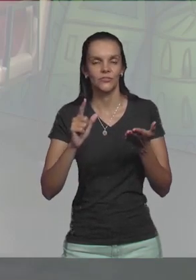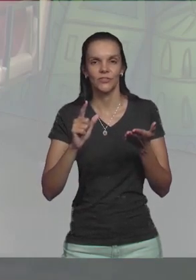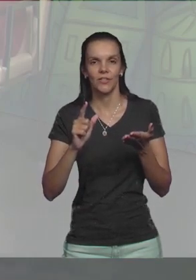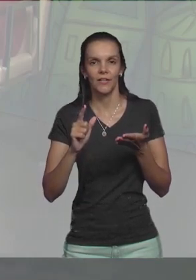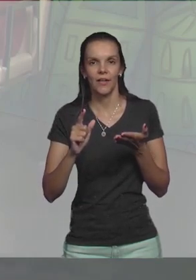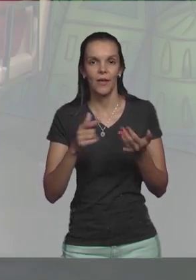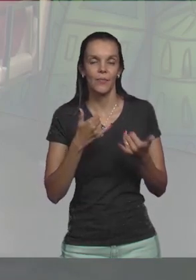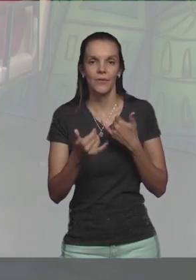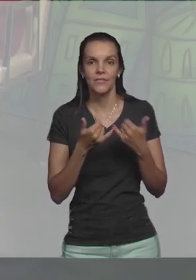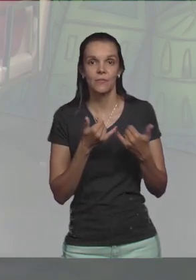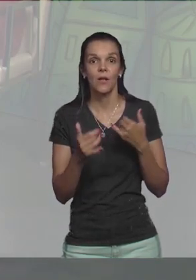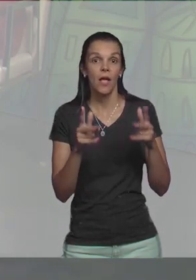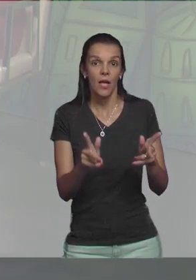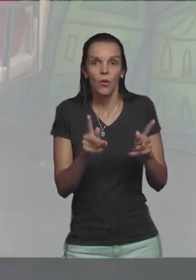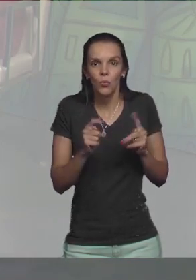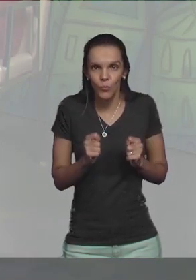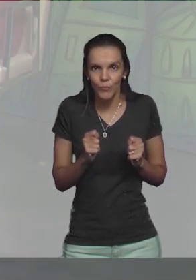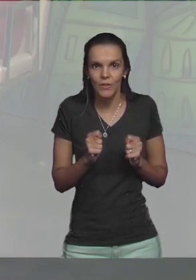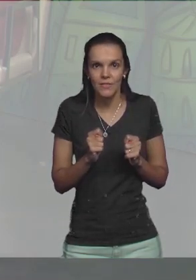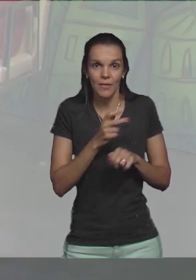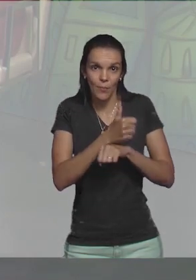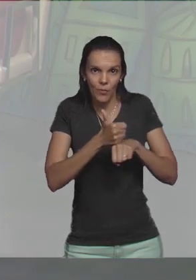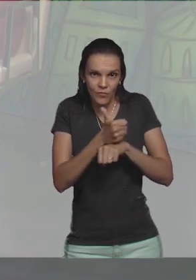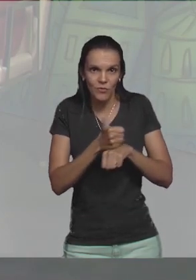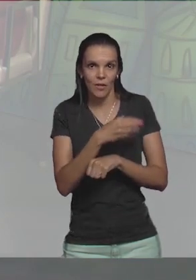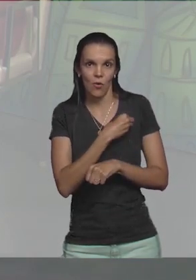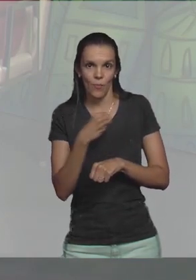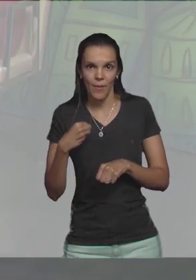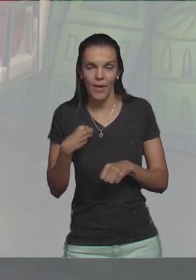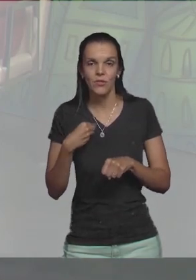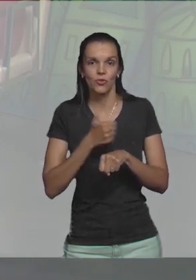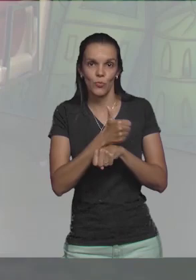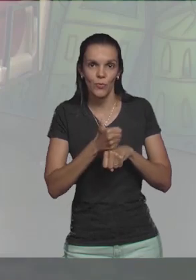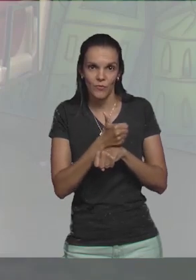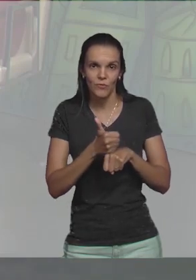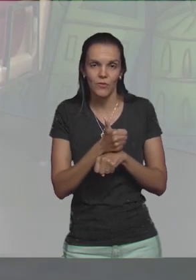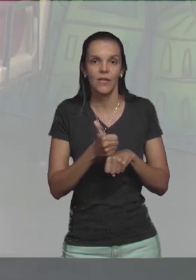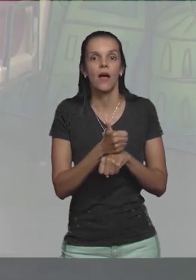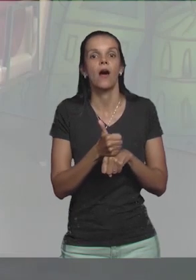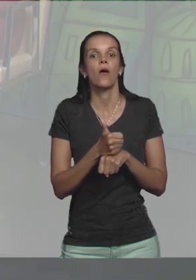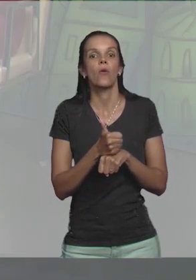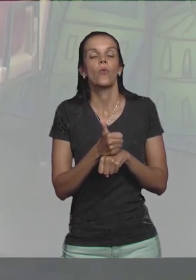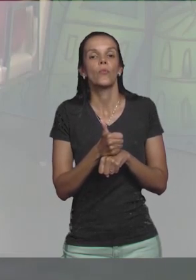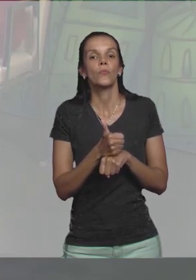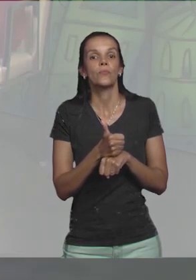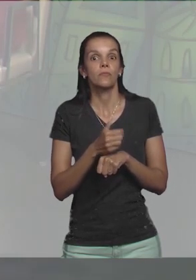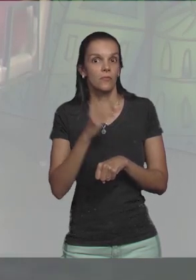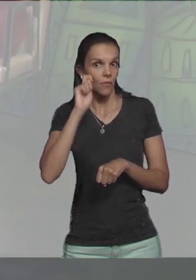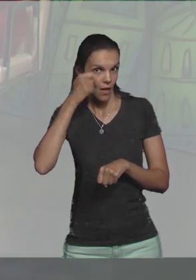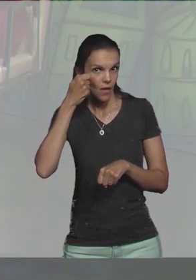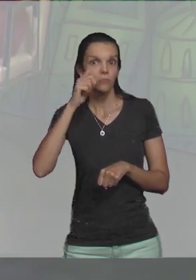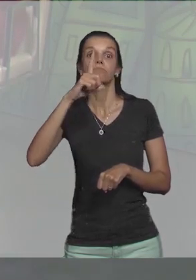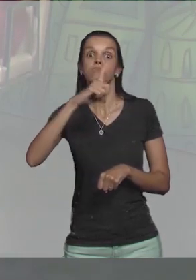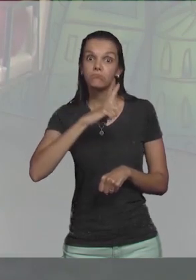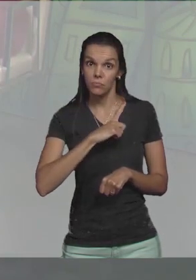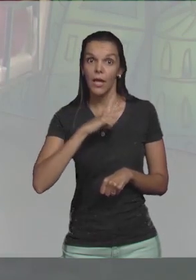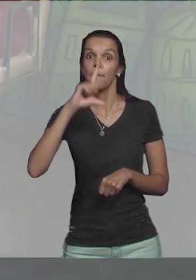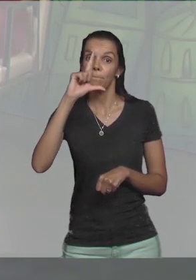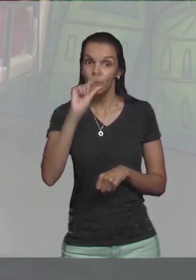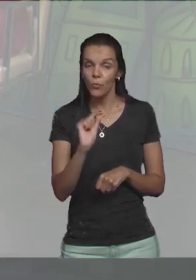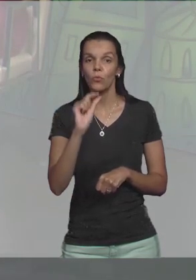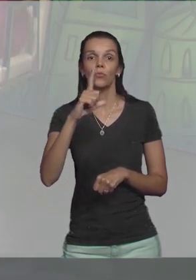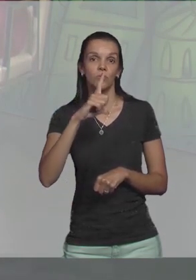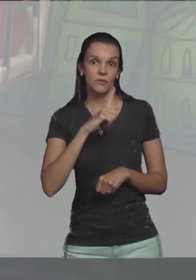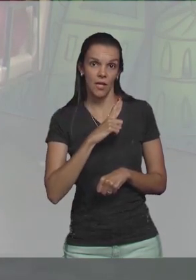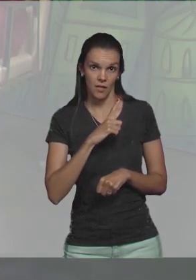né? Existe economista negro, existe advogado negro, existe médico negro, poucos sim, e porque a gente vai pegar aquilo que a